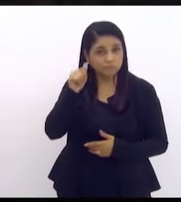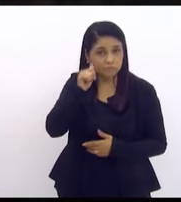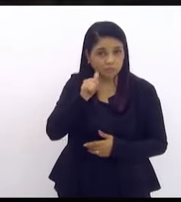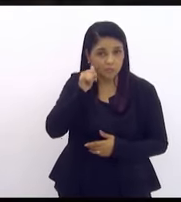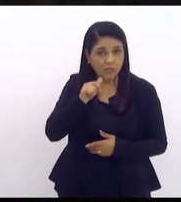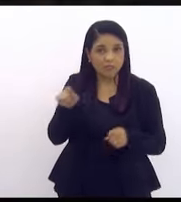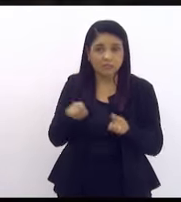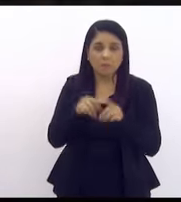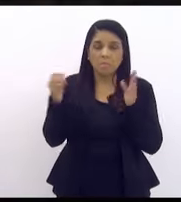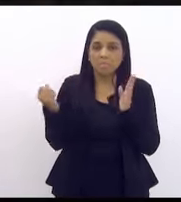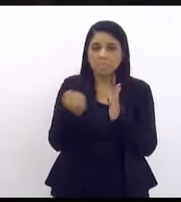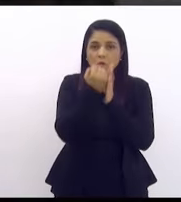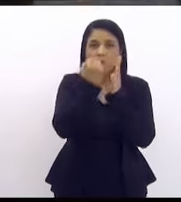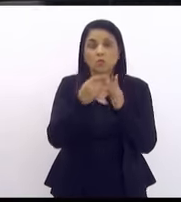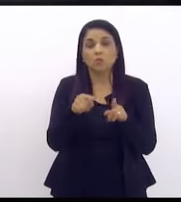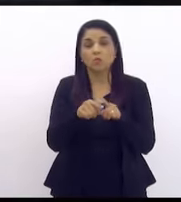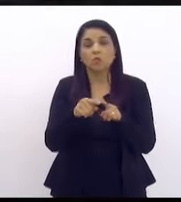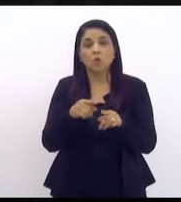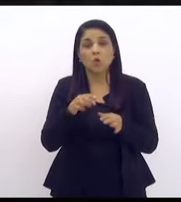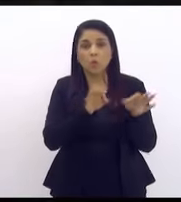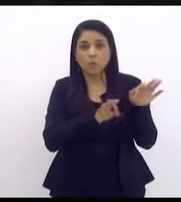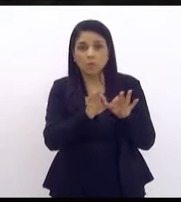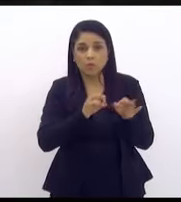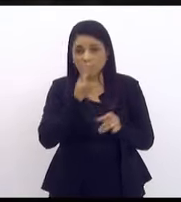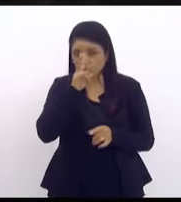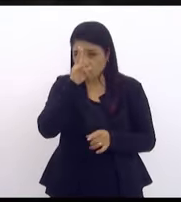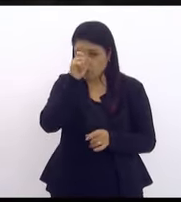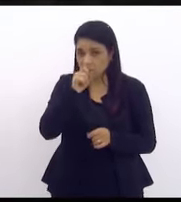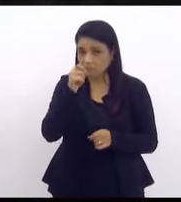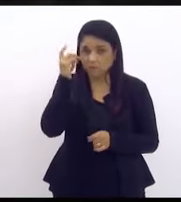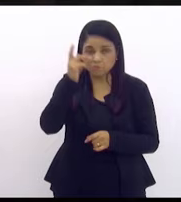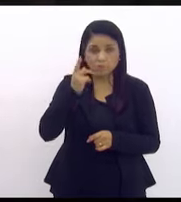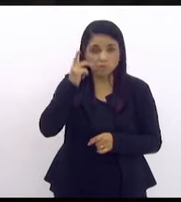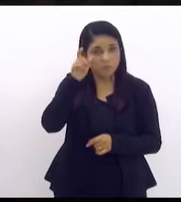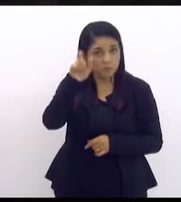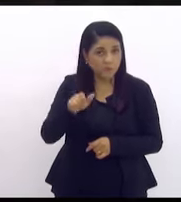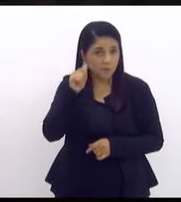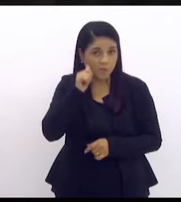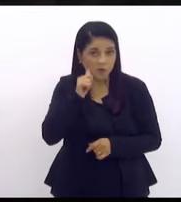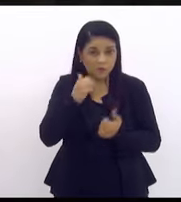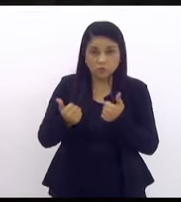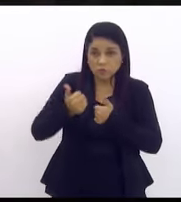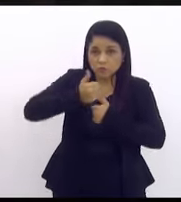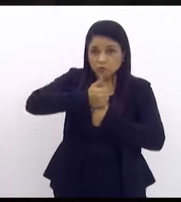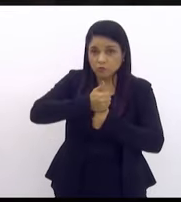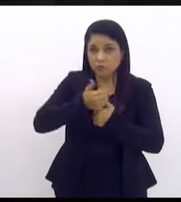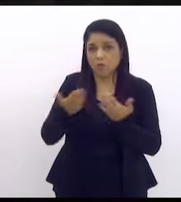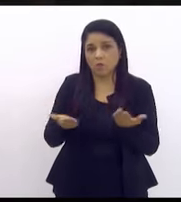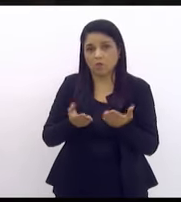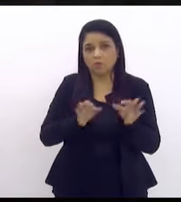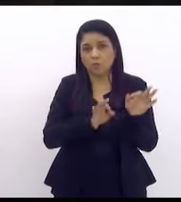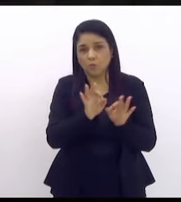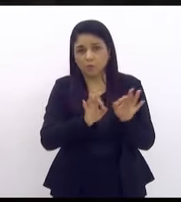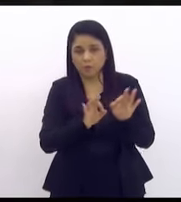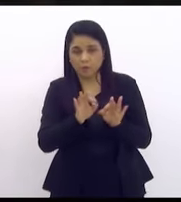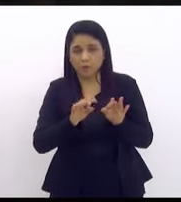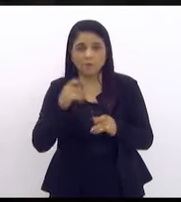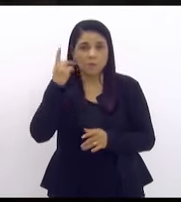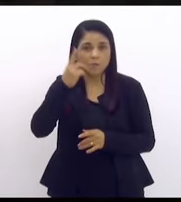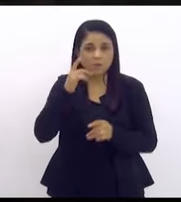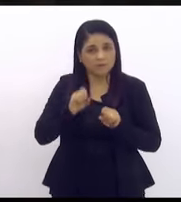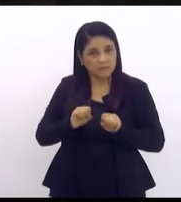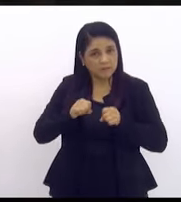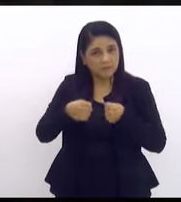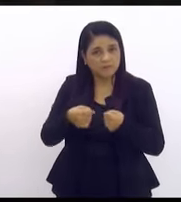impactada, o programa Fortalecimento das Políticas para Mulheres, que substituirá o atual programa de políticas de